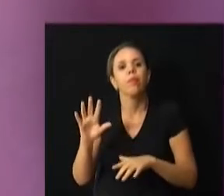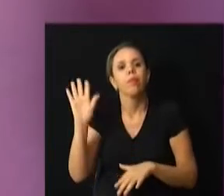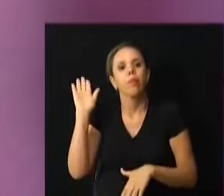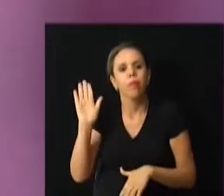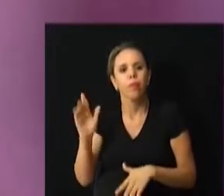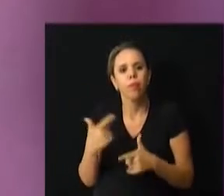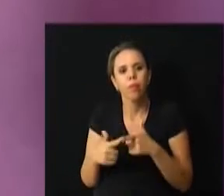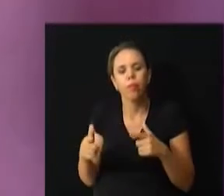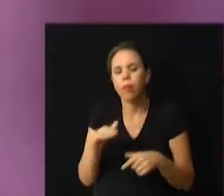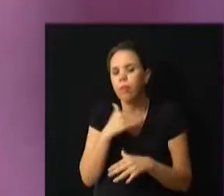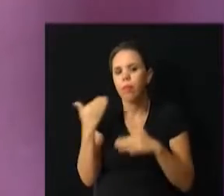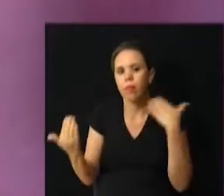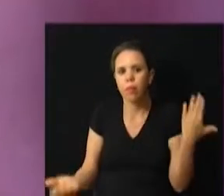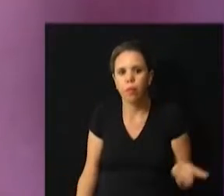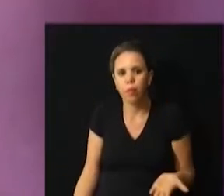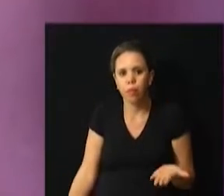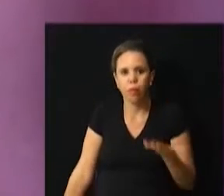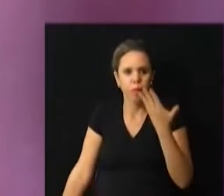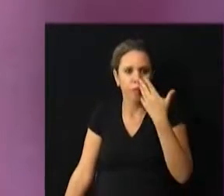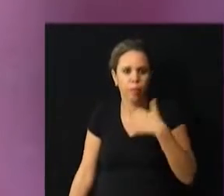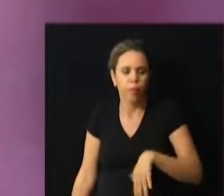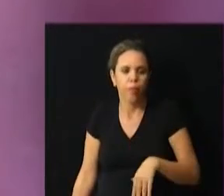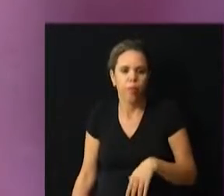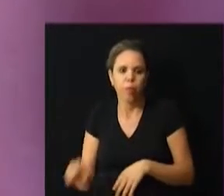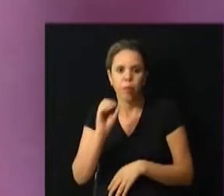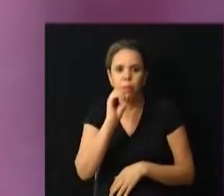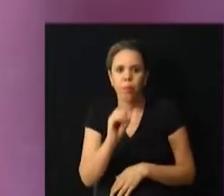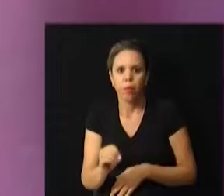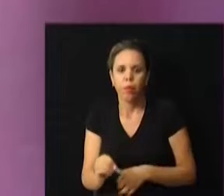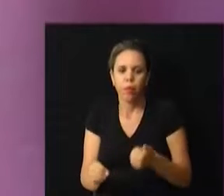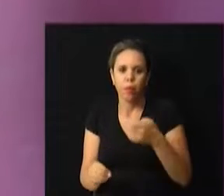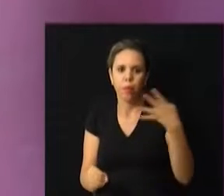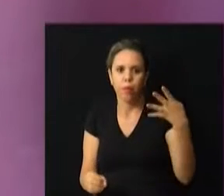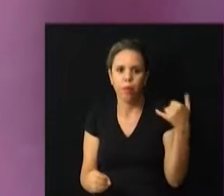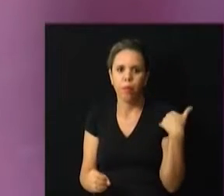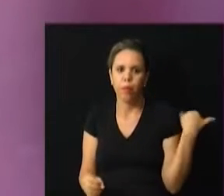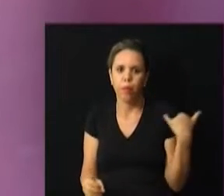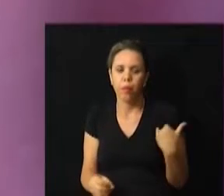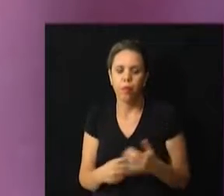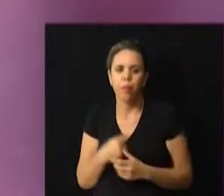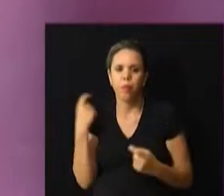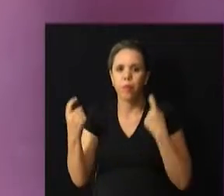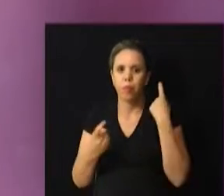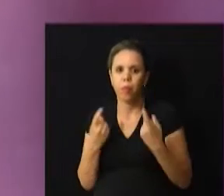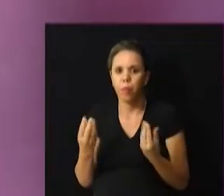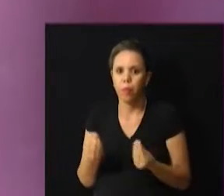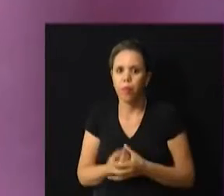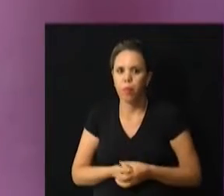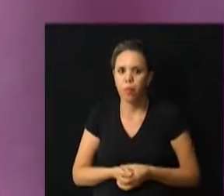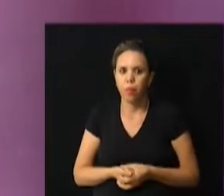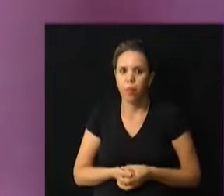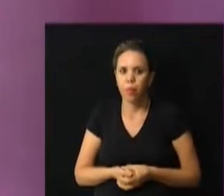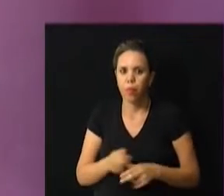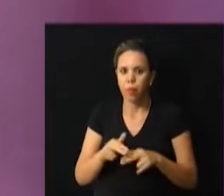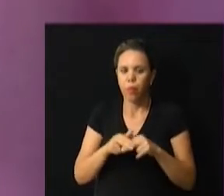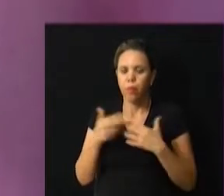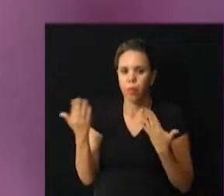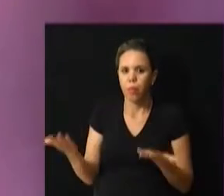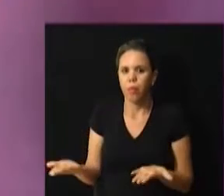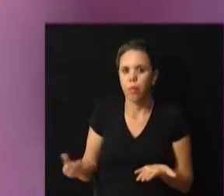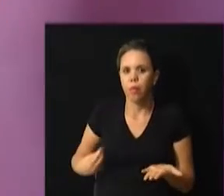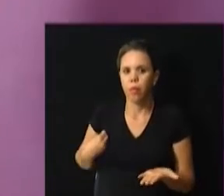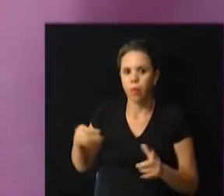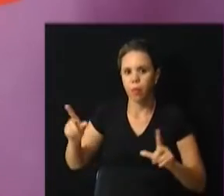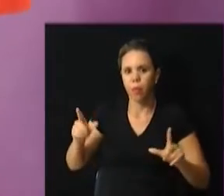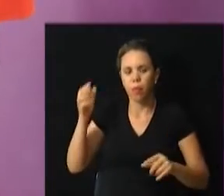acidentes são os que mais causam mortes entre crianças de 0 a 14 anos. Preocupa bastante, né? Por isso,